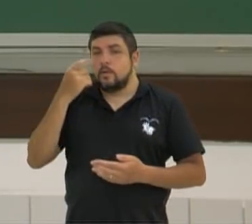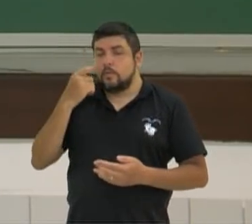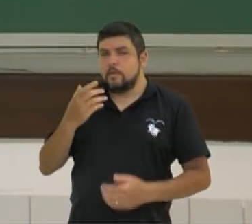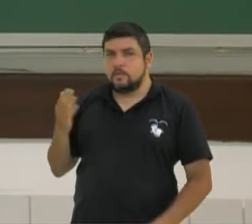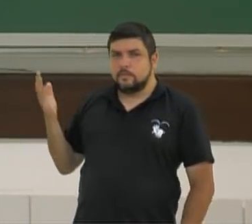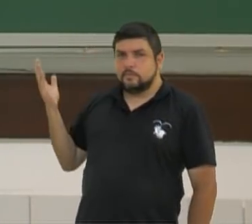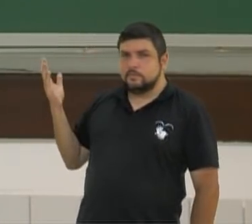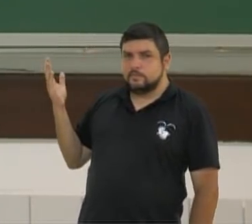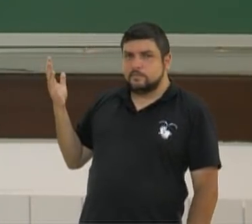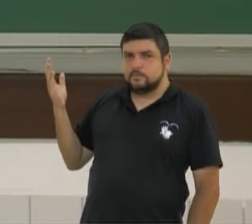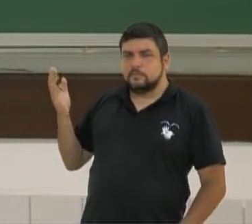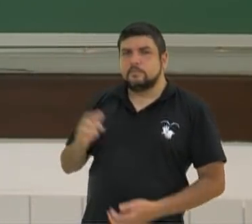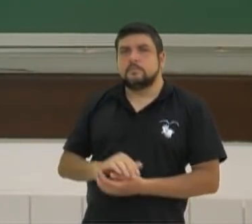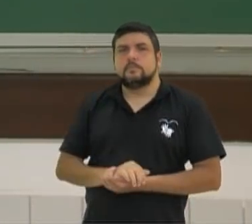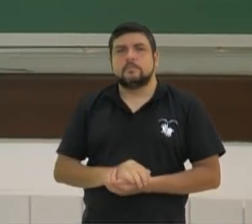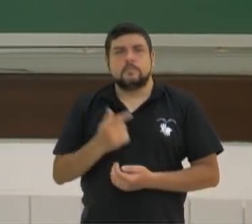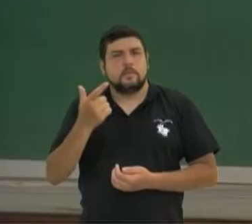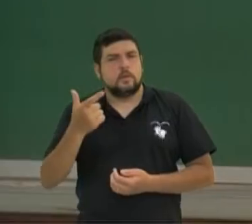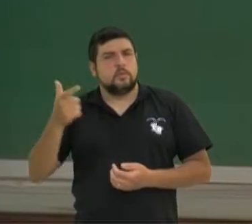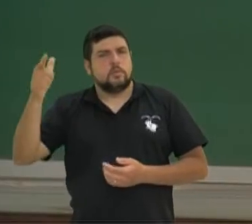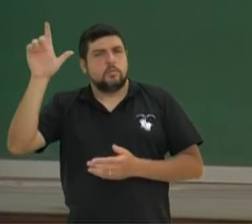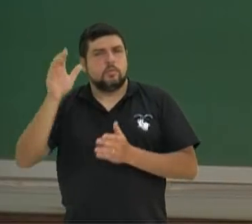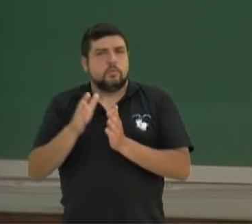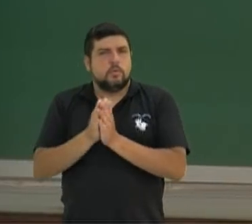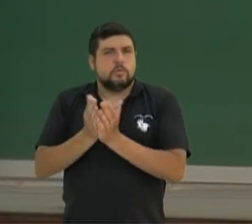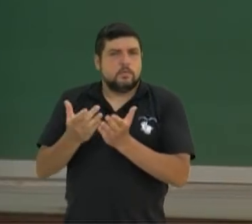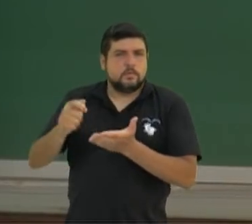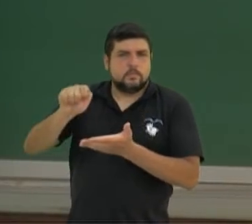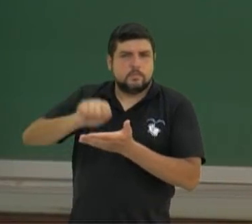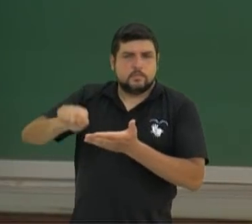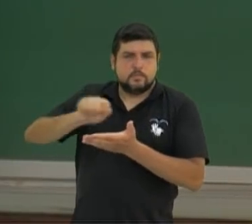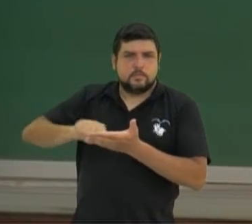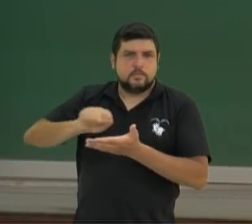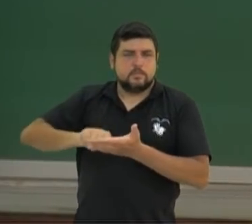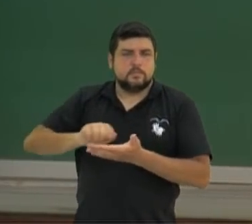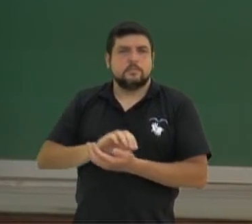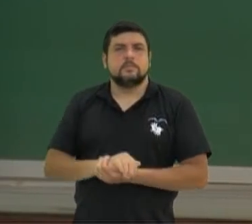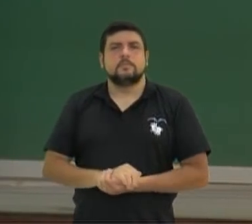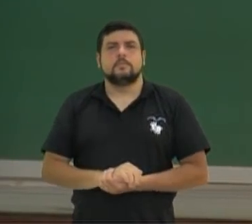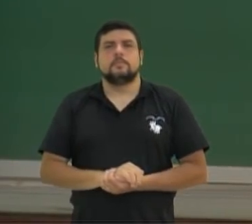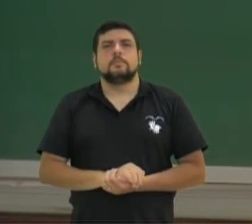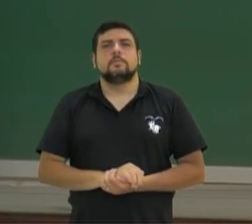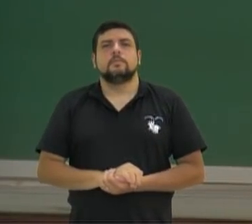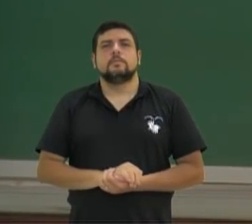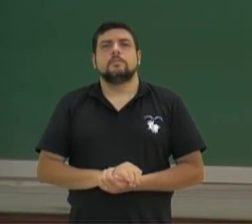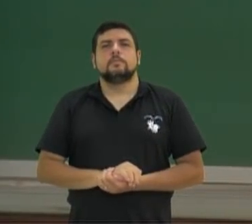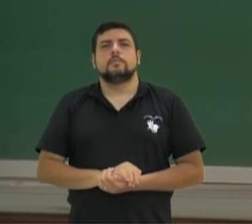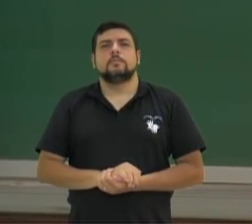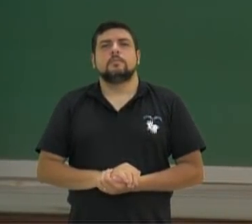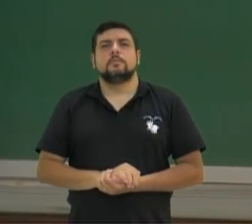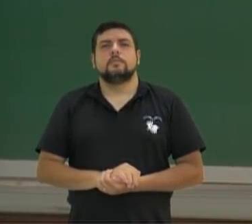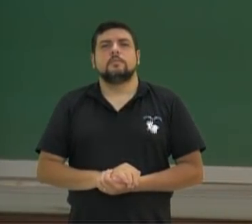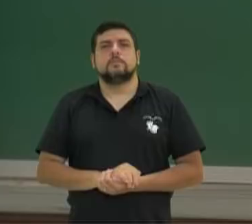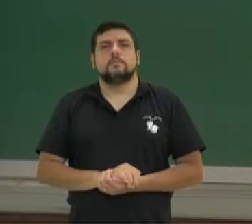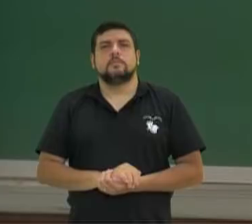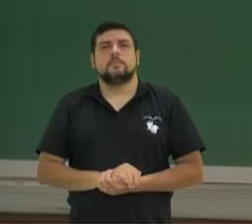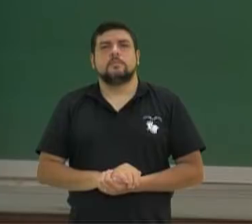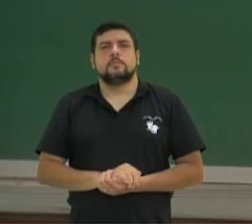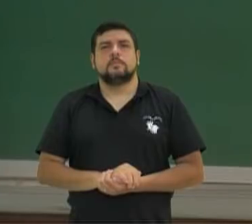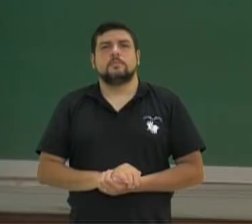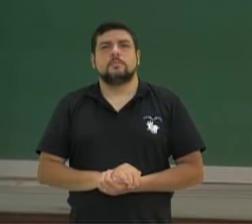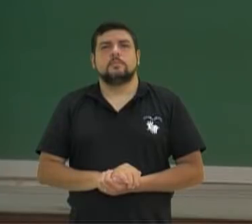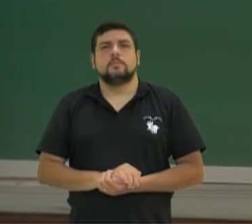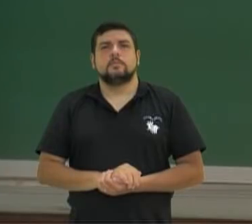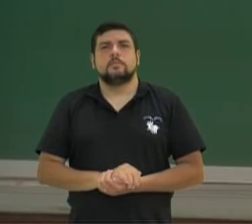ficou Malala fights, Malala studies e Malala writes in a blog,